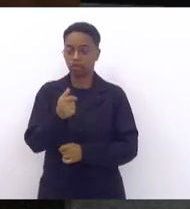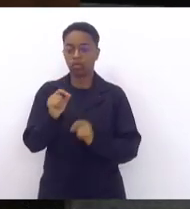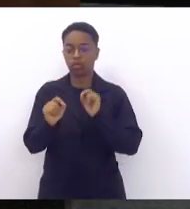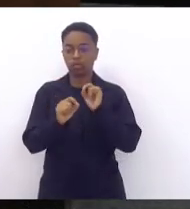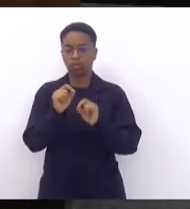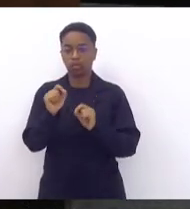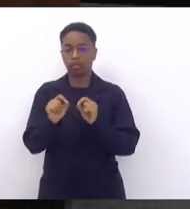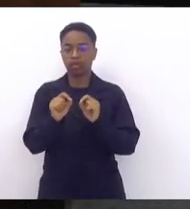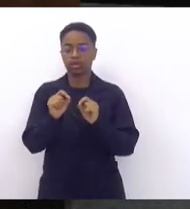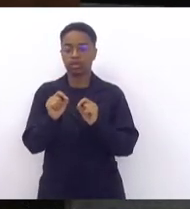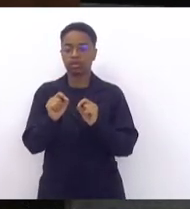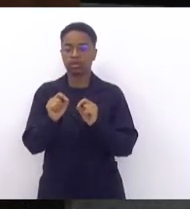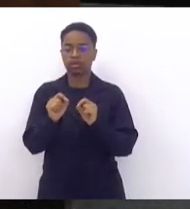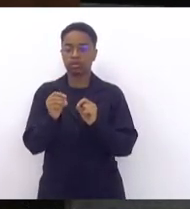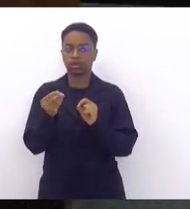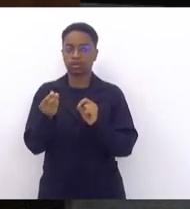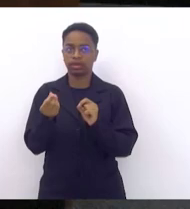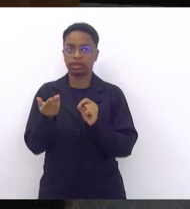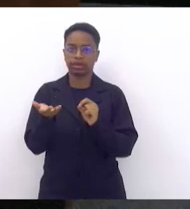mais...